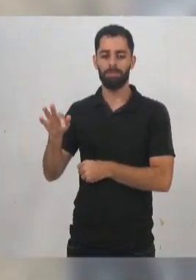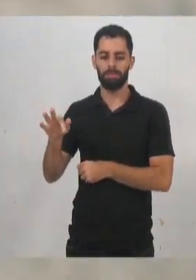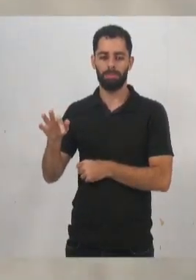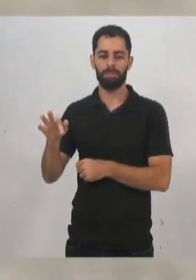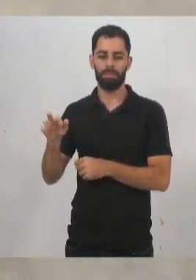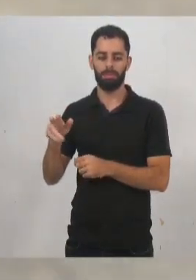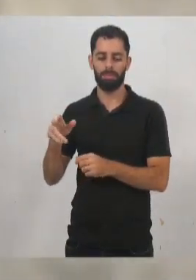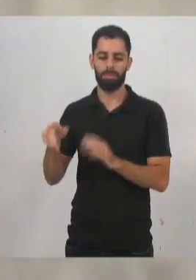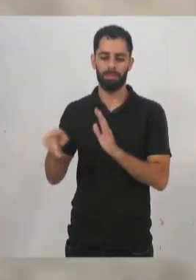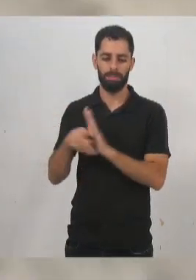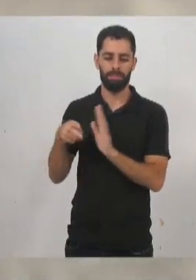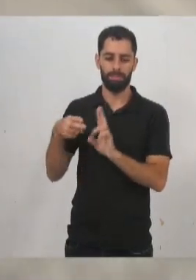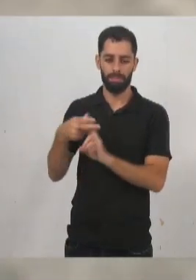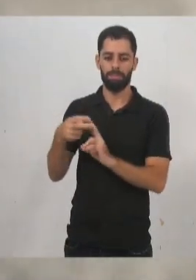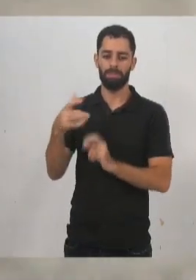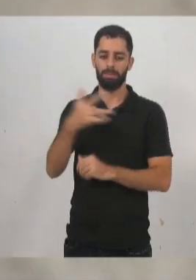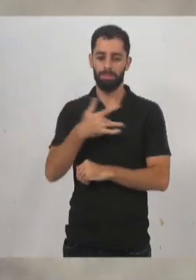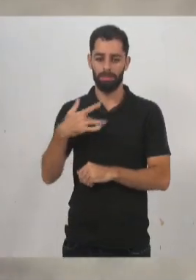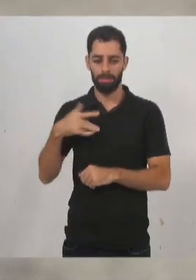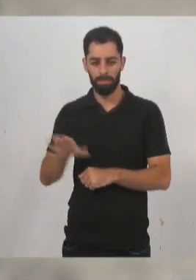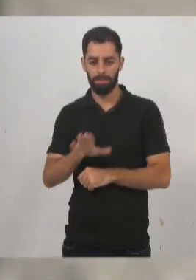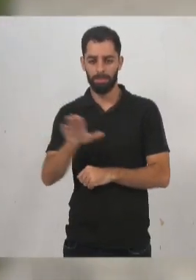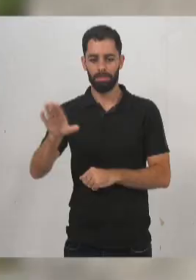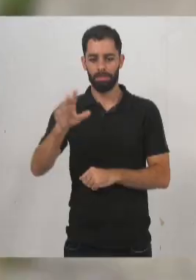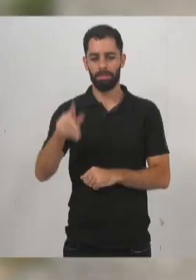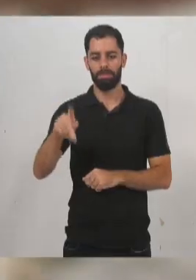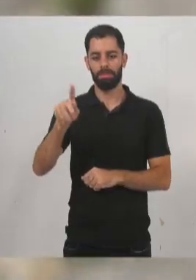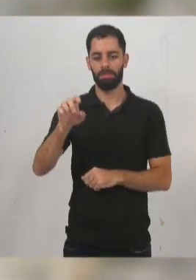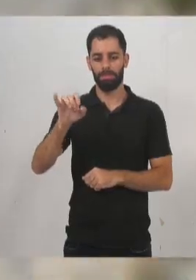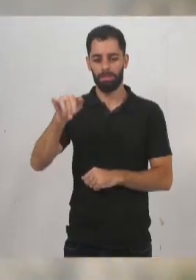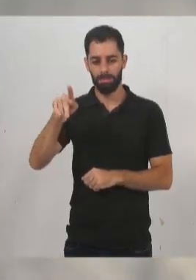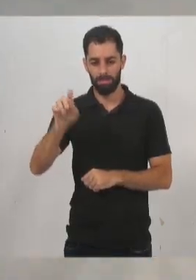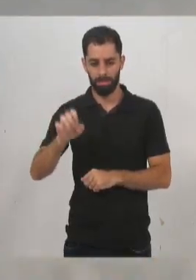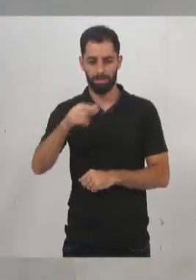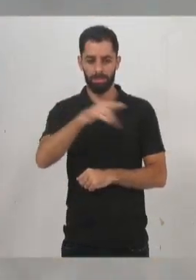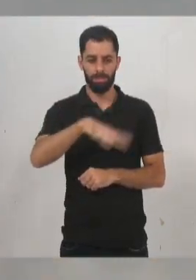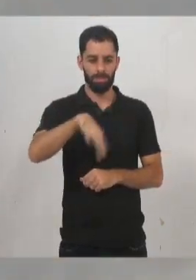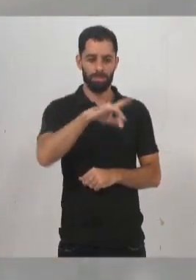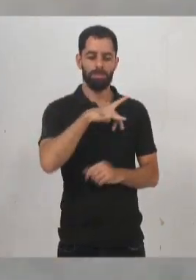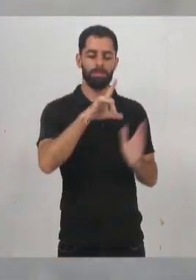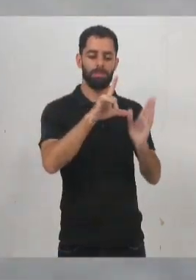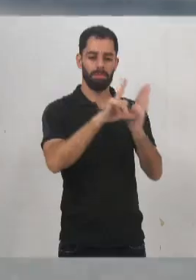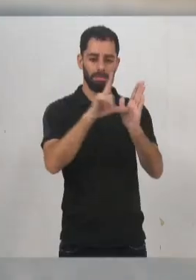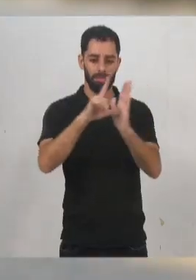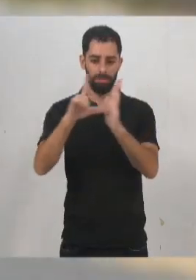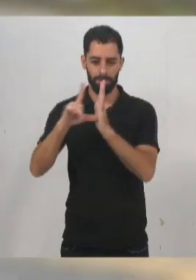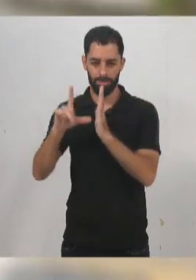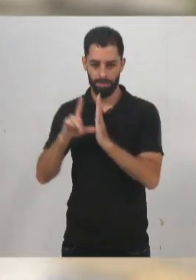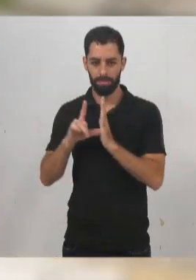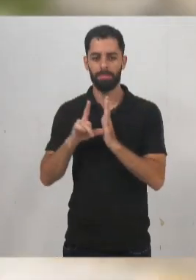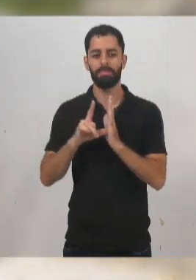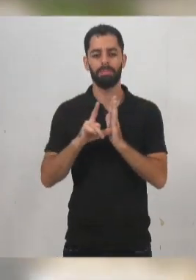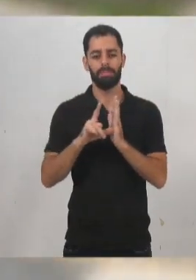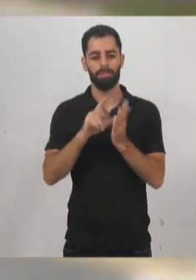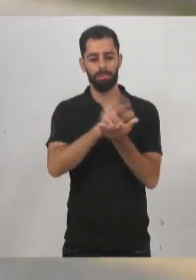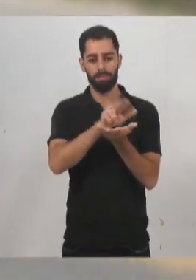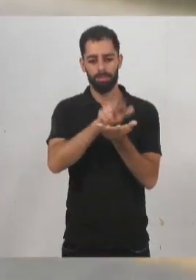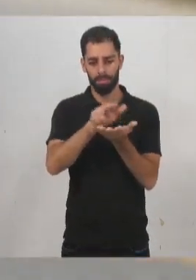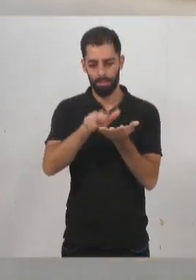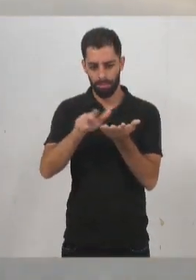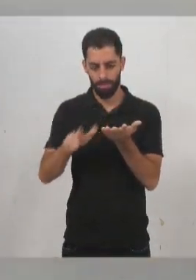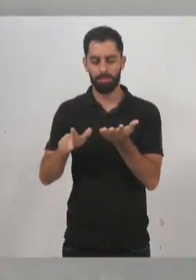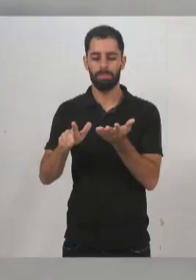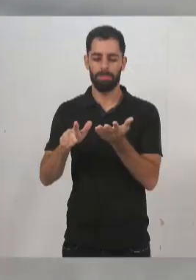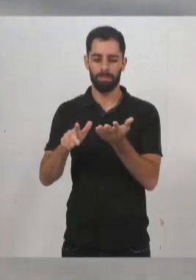frente tem o Caíque lá a subida pra Rua Herman crates aqui tem os comércios aqui danita rotum do Ville comércios